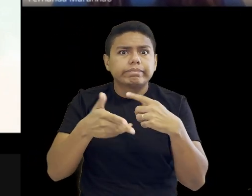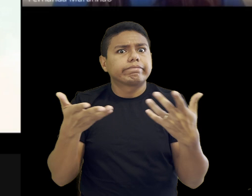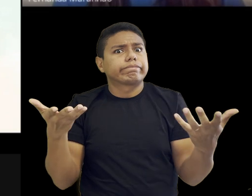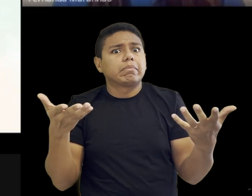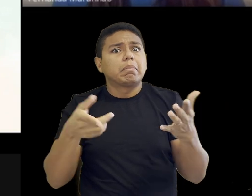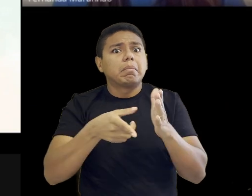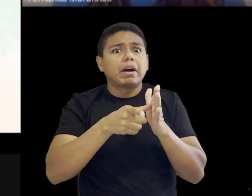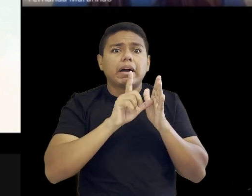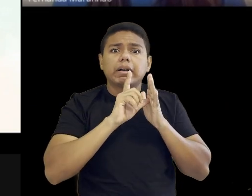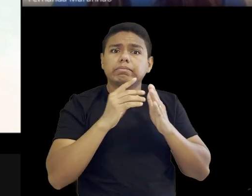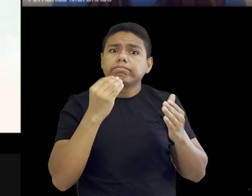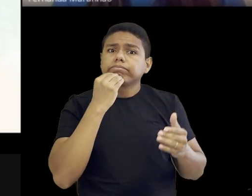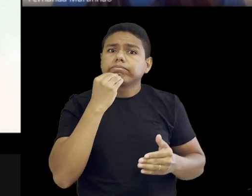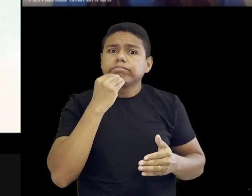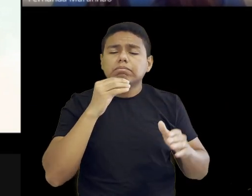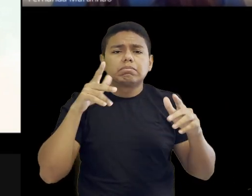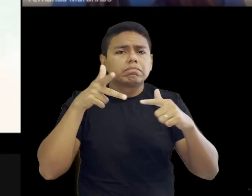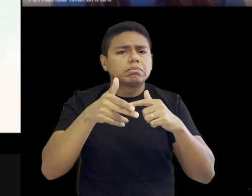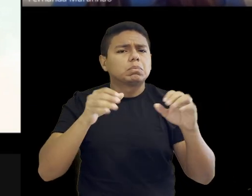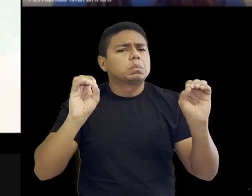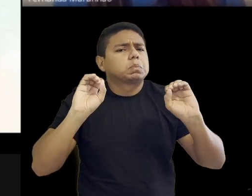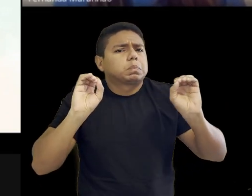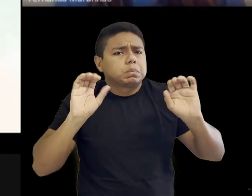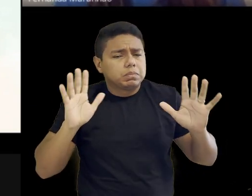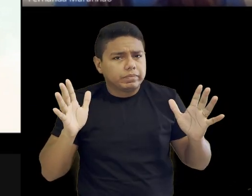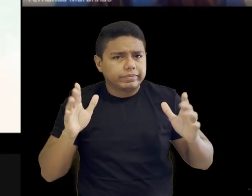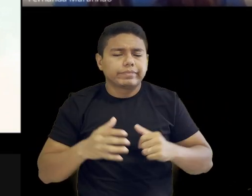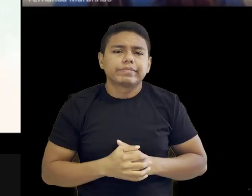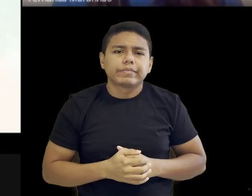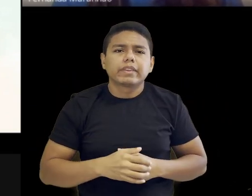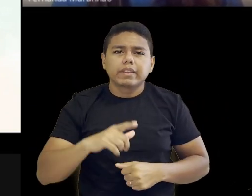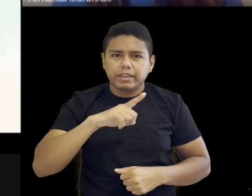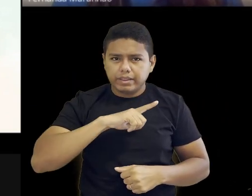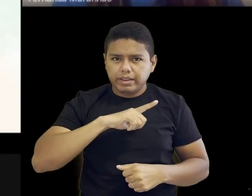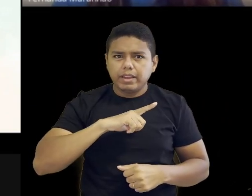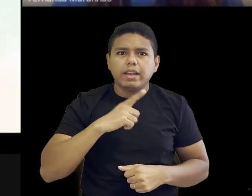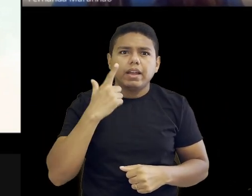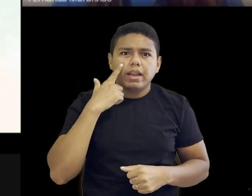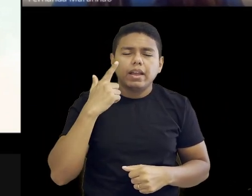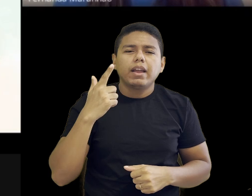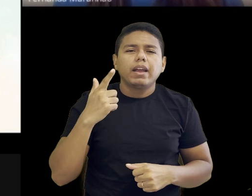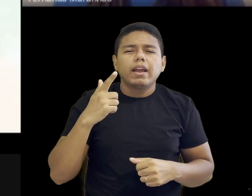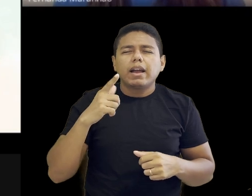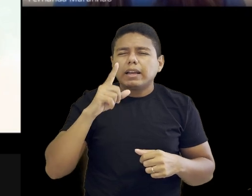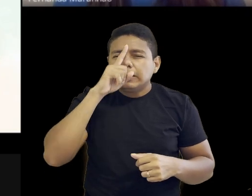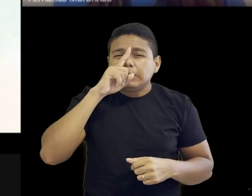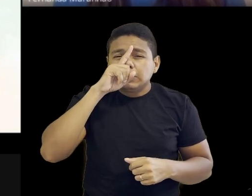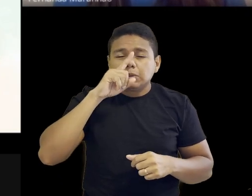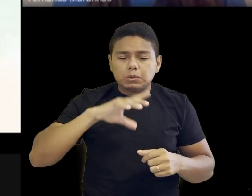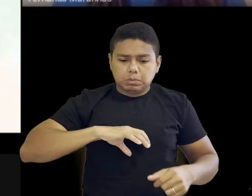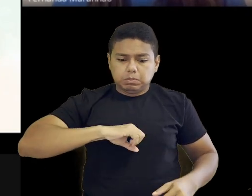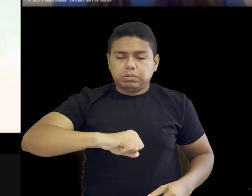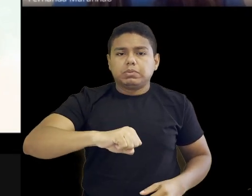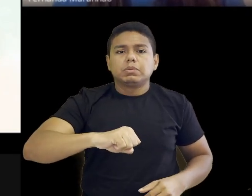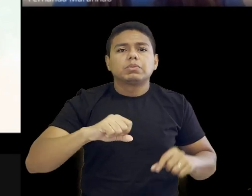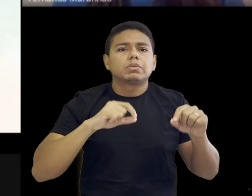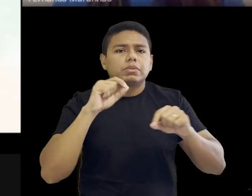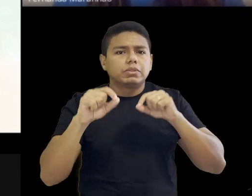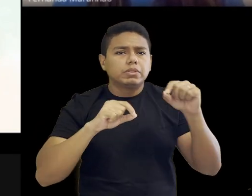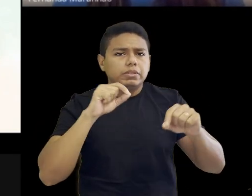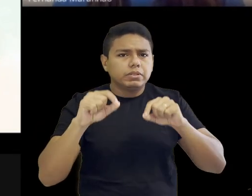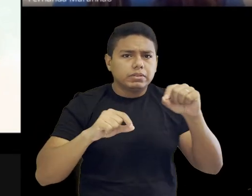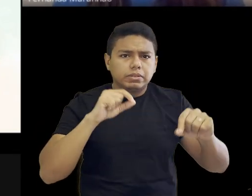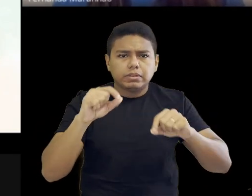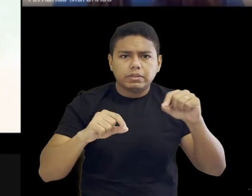que tinha curso normal. Então, é importante lembrar, antes de mais nada, que existe uma condição chamada ameaça de abortamento, em que a